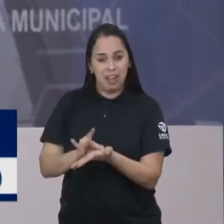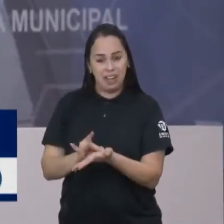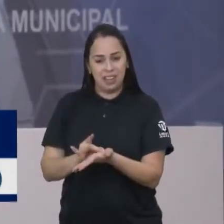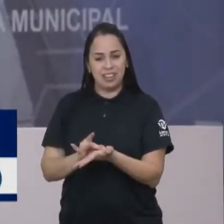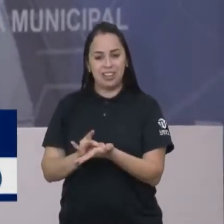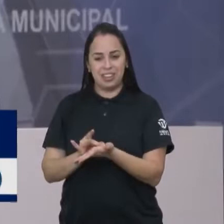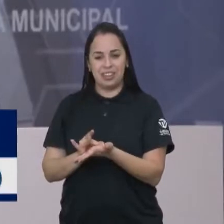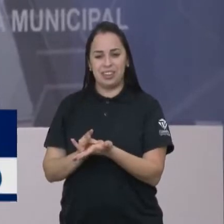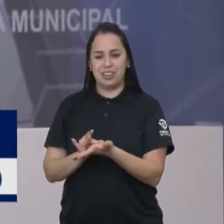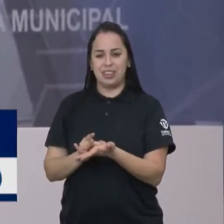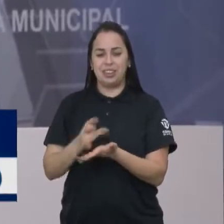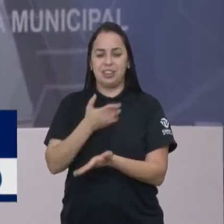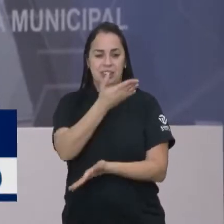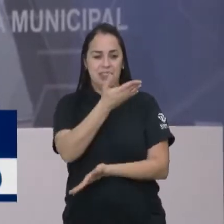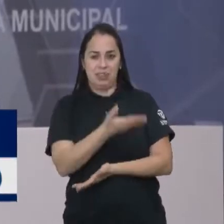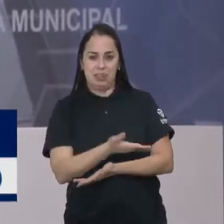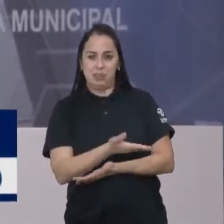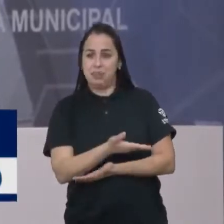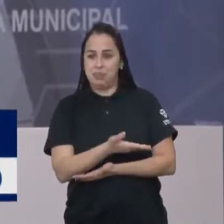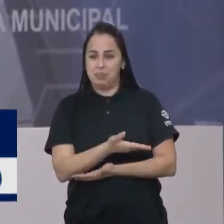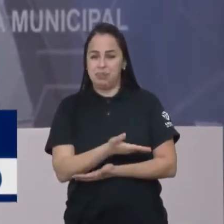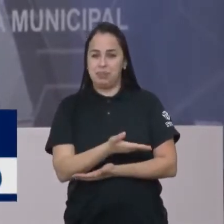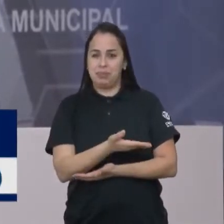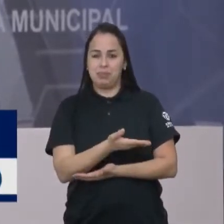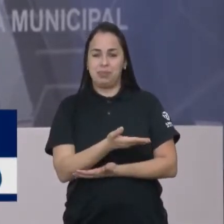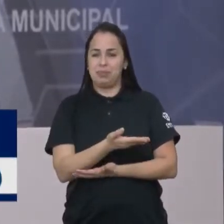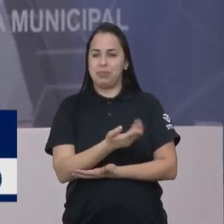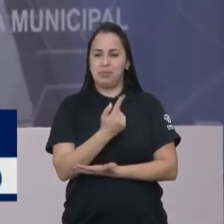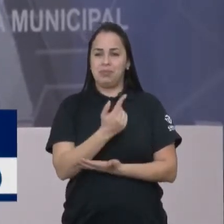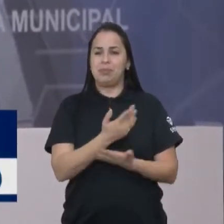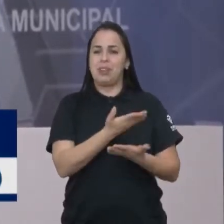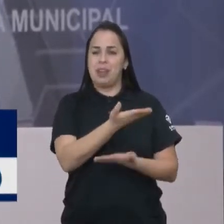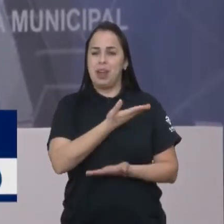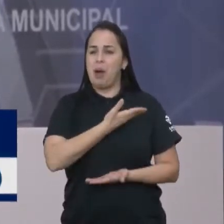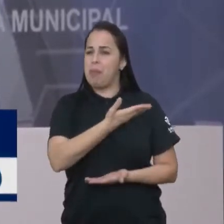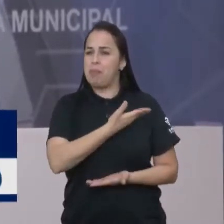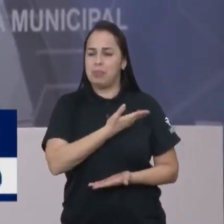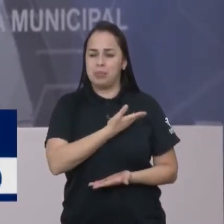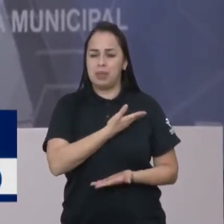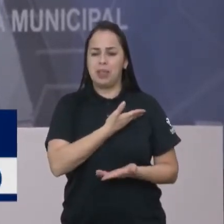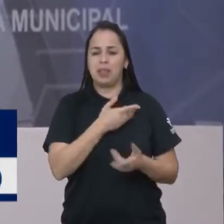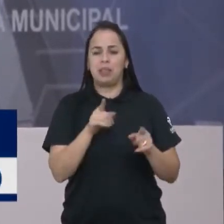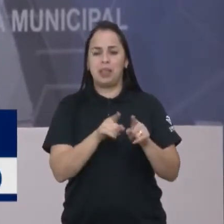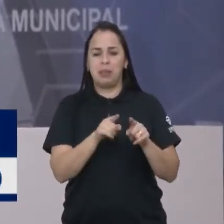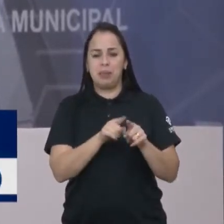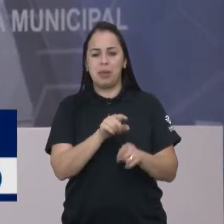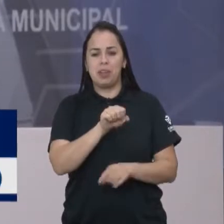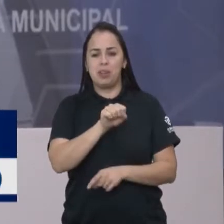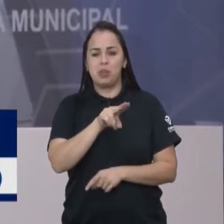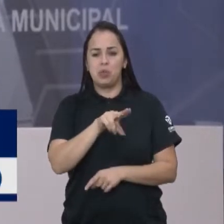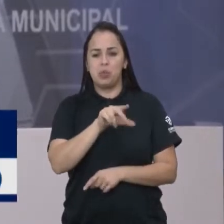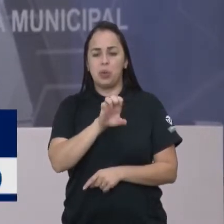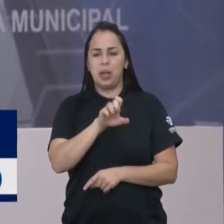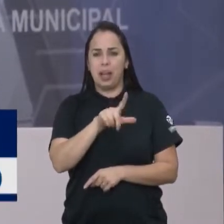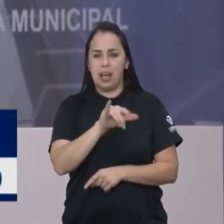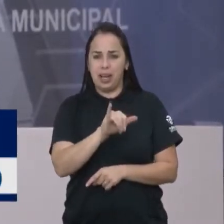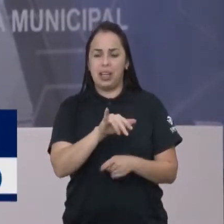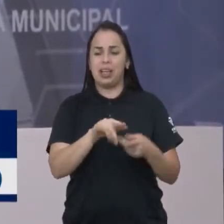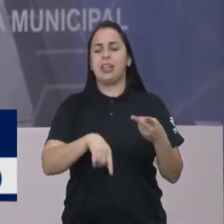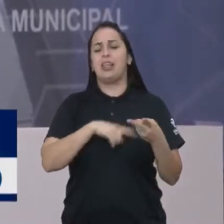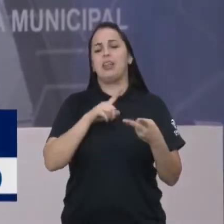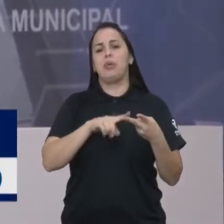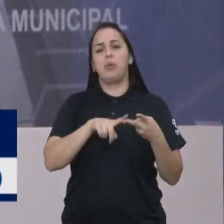pô, Santana é uma pessoa que eu tenho uma baita consideração, para mim é um grande amigo, a Sueli, né? O Kiko, o